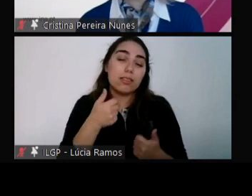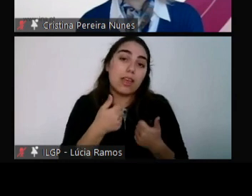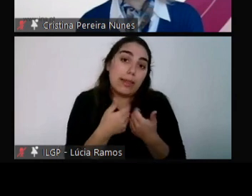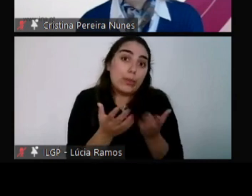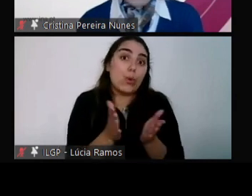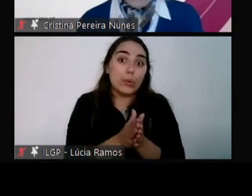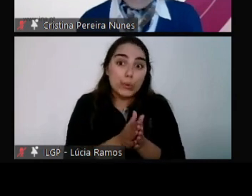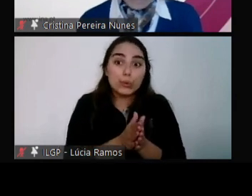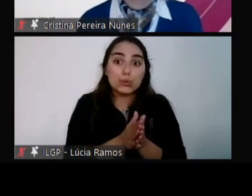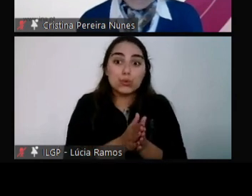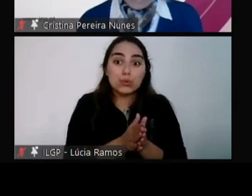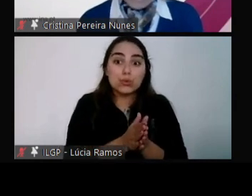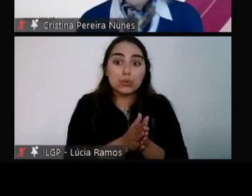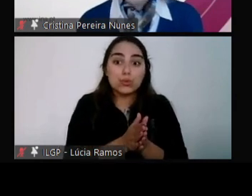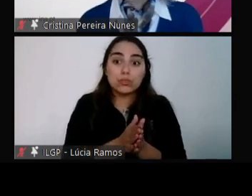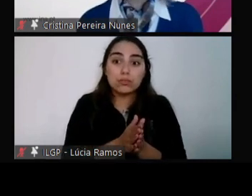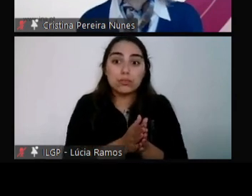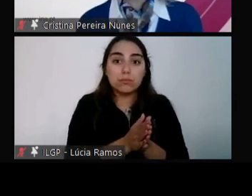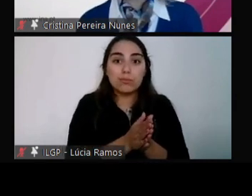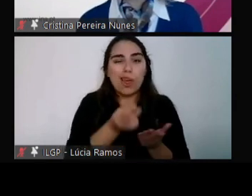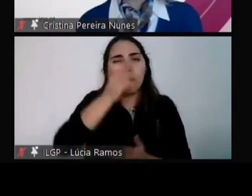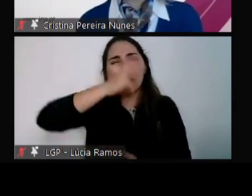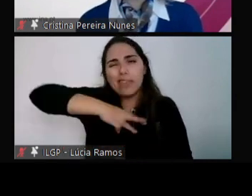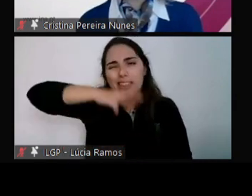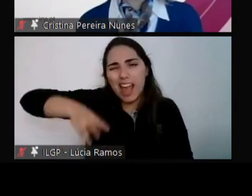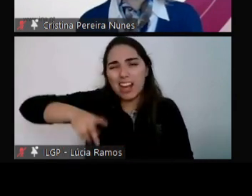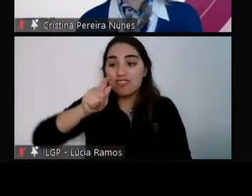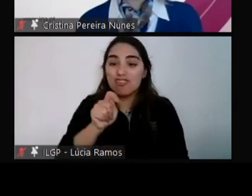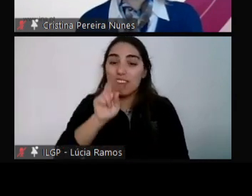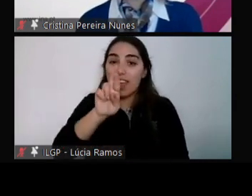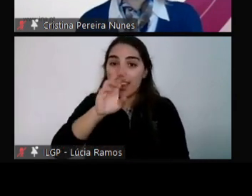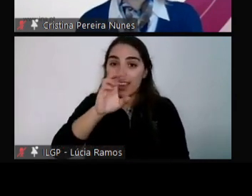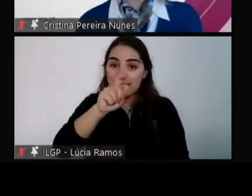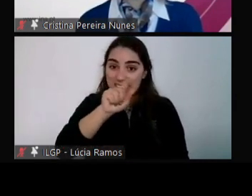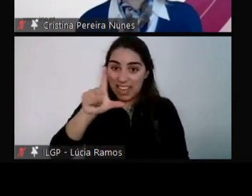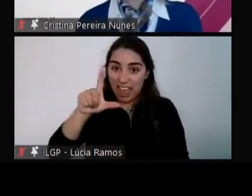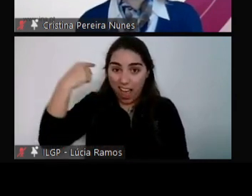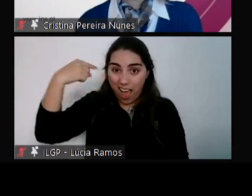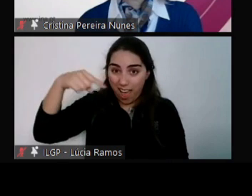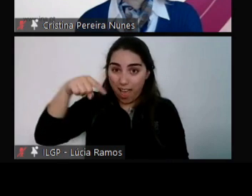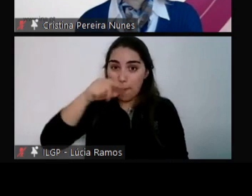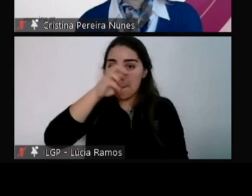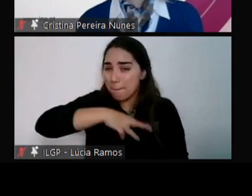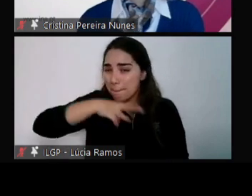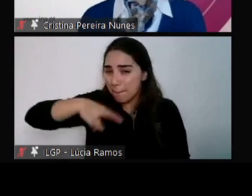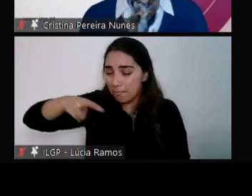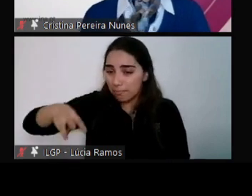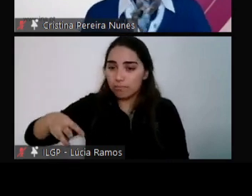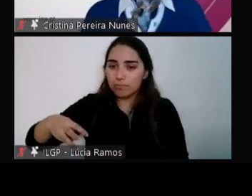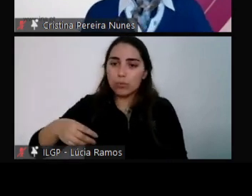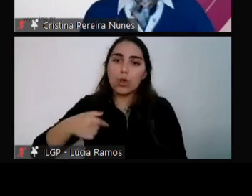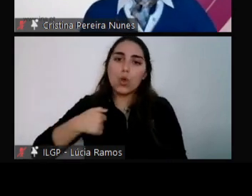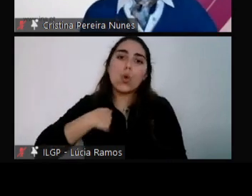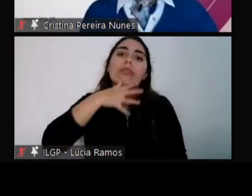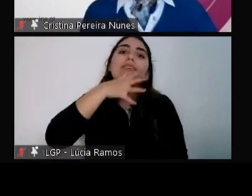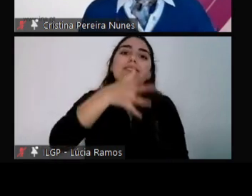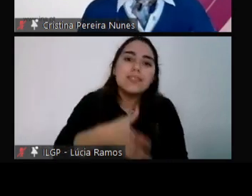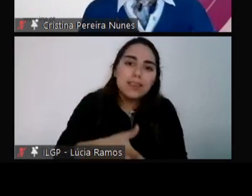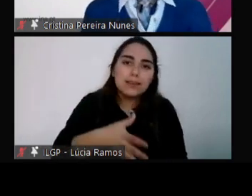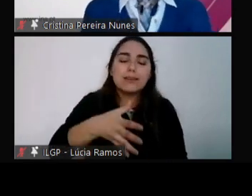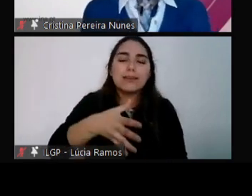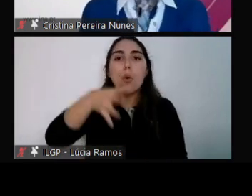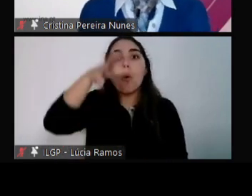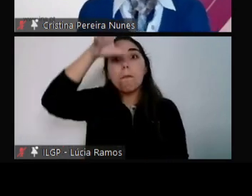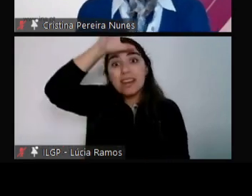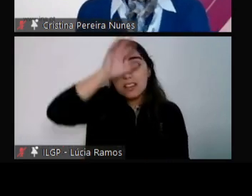com os milhares de ficheiros de Excel que nós temos hoje em dia. Só para vos dar aqui um exemplo, eu não vou poder dizer qual é que é o ministério, mas eu soube a semana passada, um